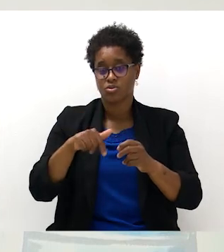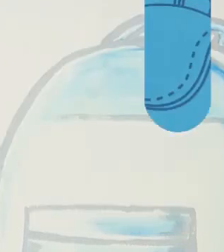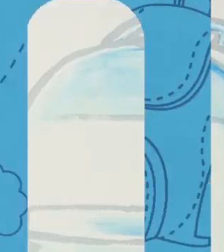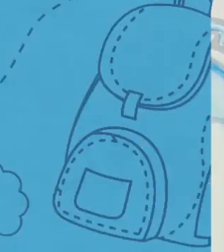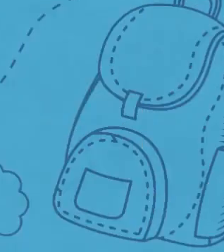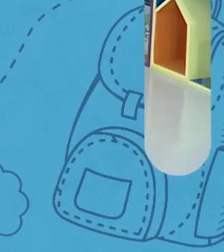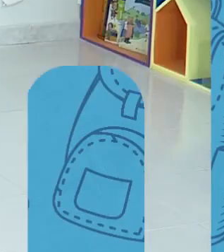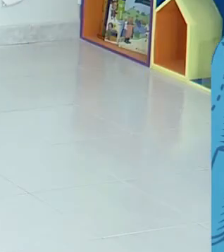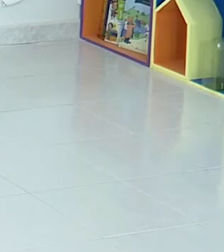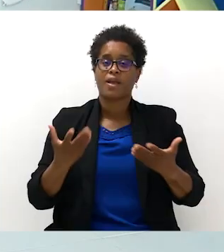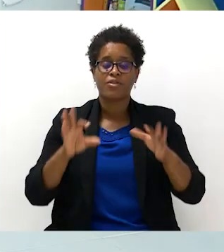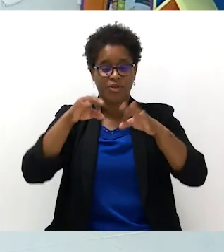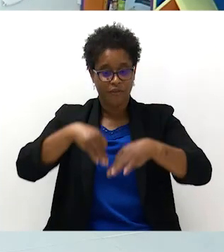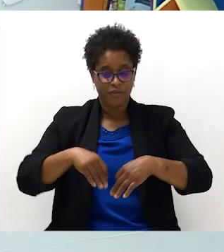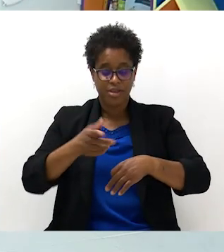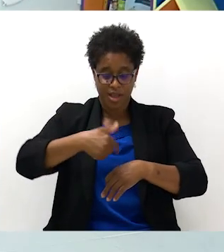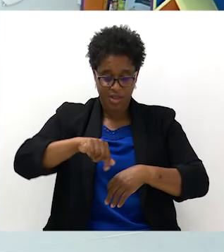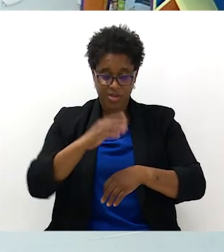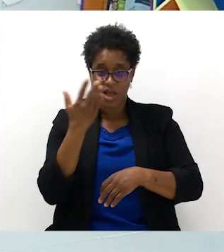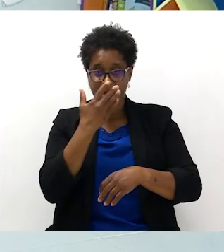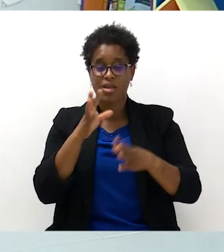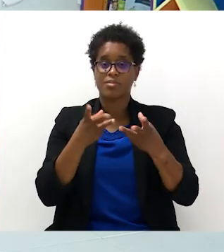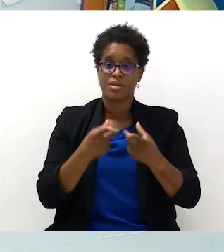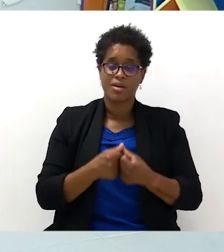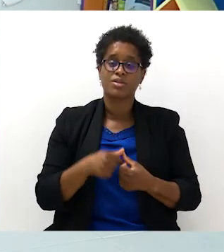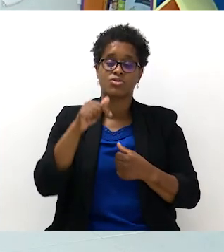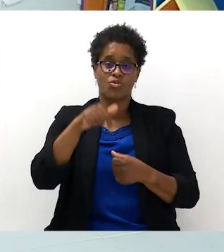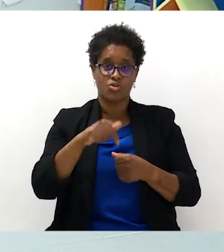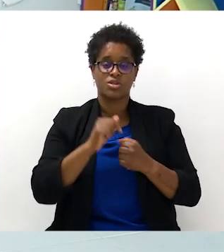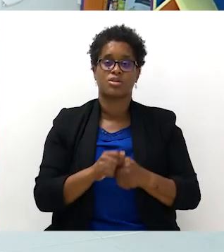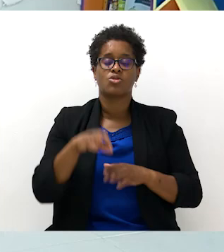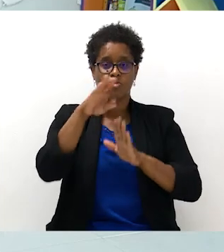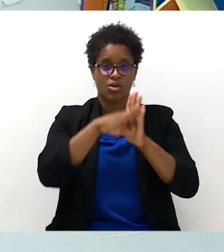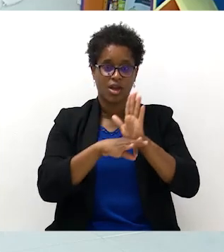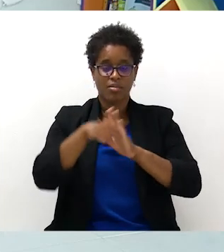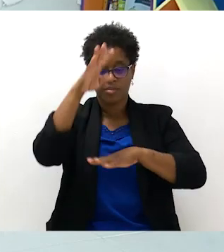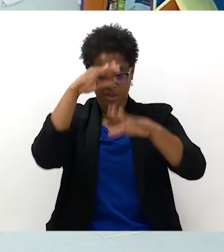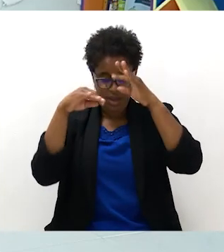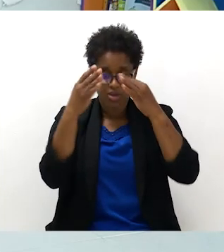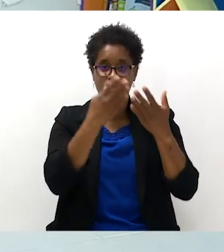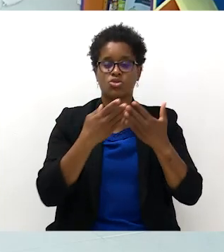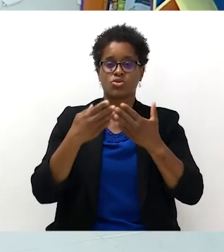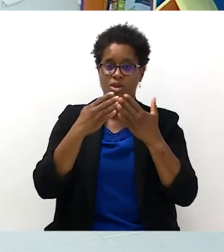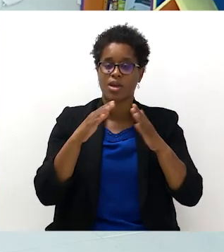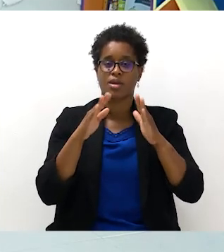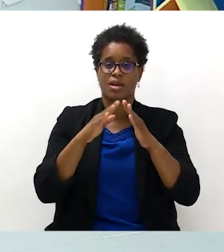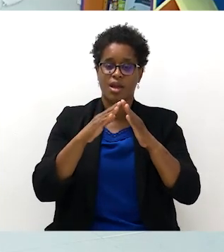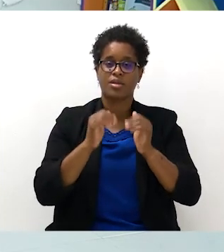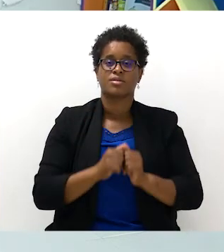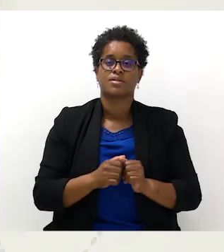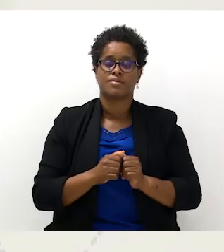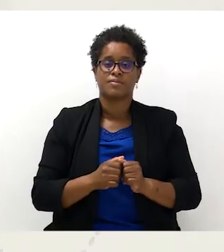hoje. Chegamos ao final da nossa aula de matemática de hoje no programa Aprender e Estudar